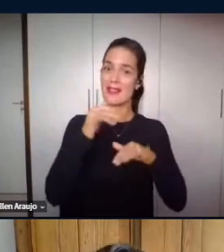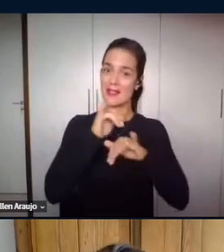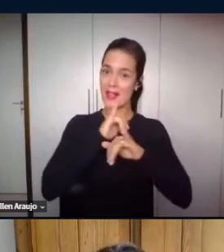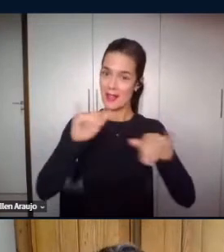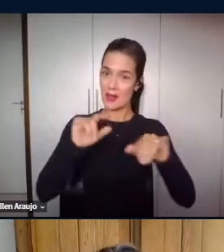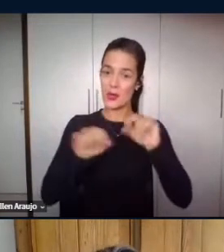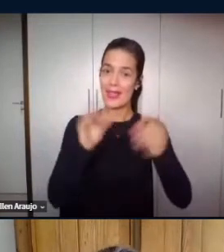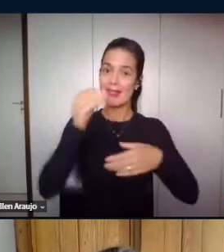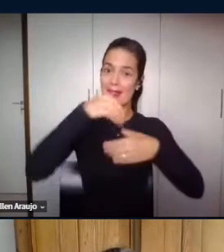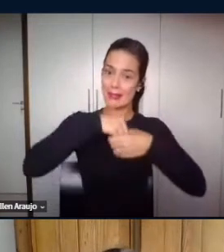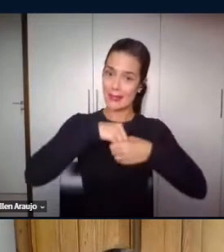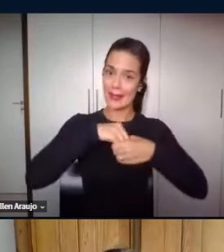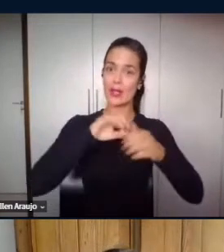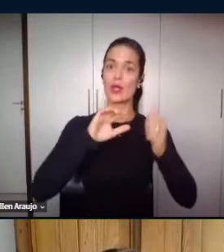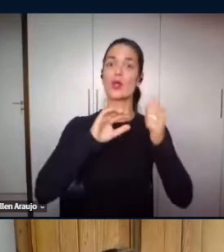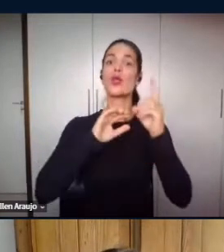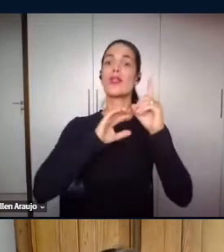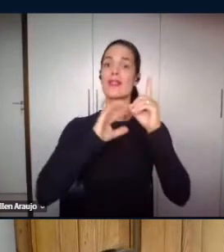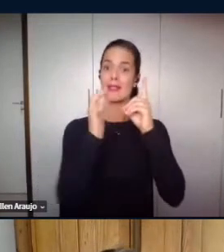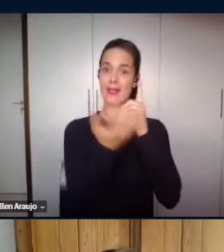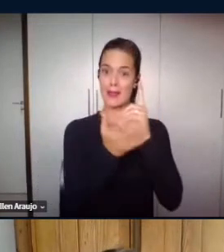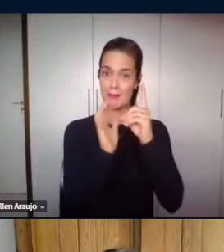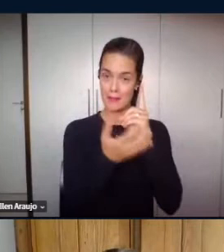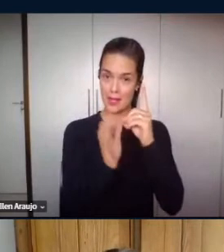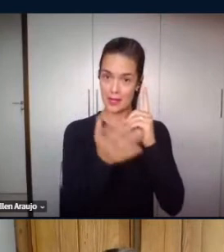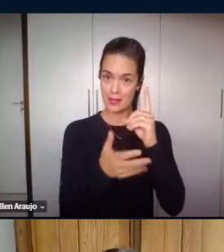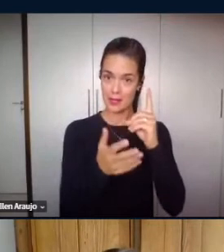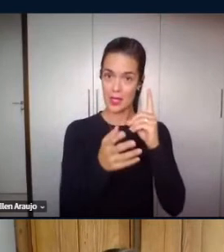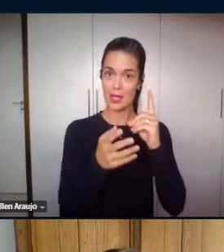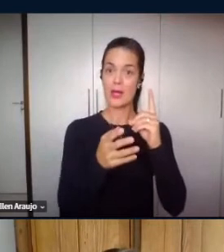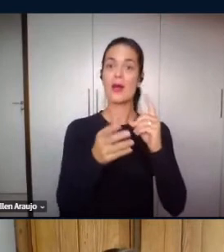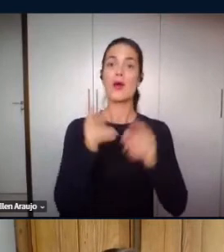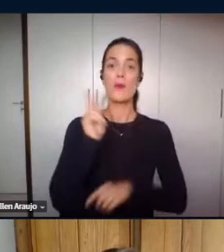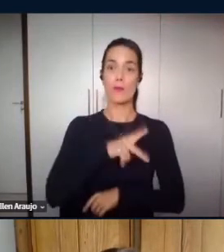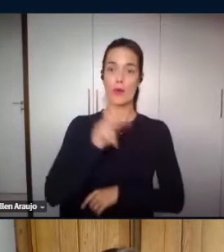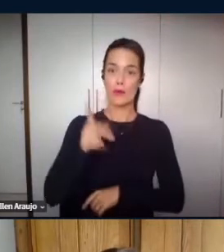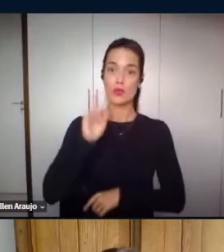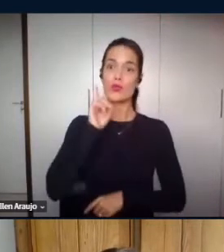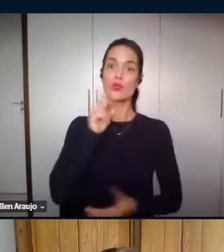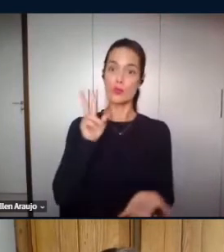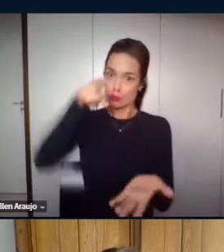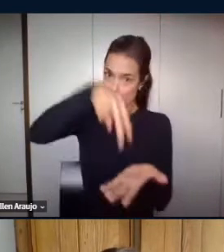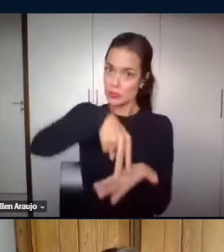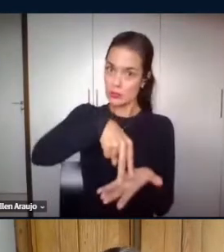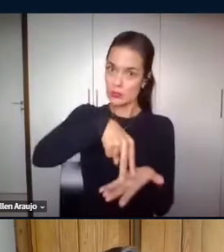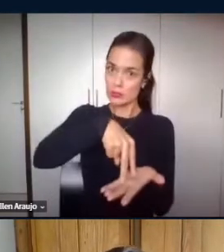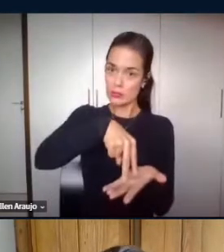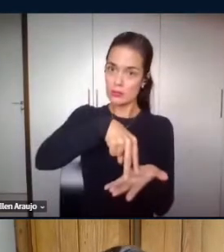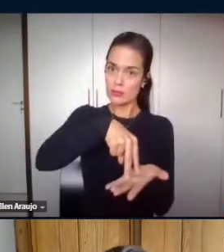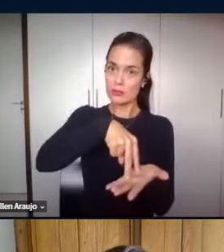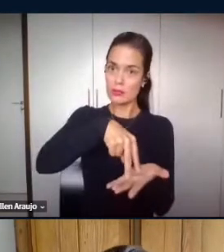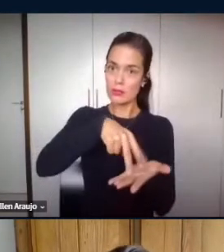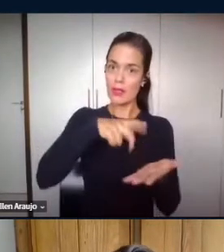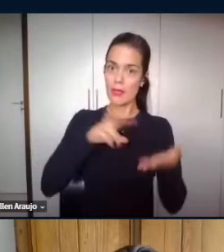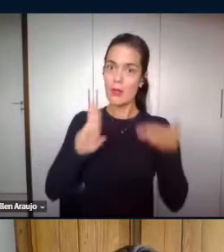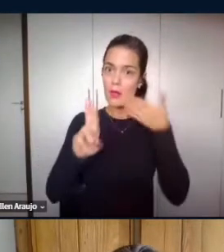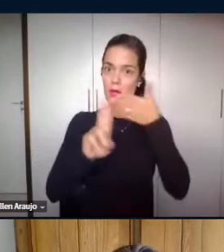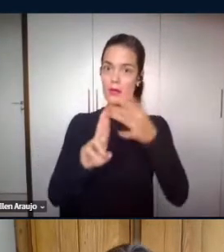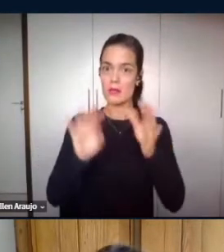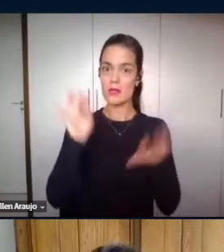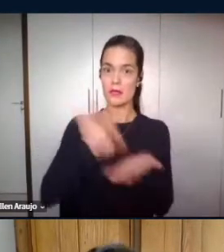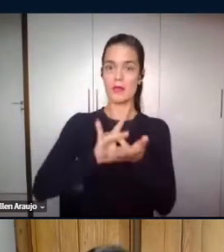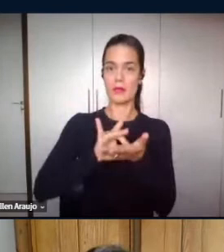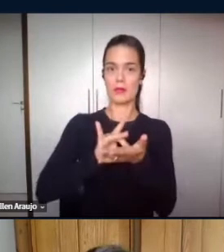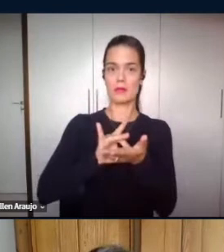departamento os professores surdos se façam representar, meio, seriamente, falando em